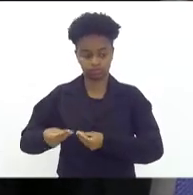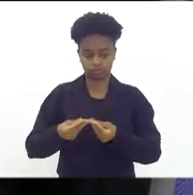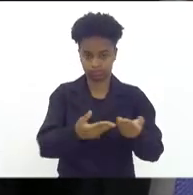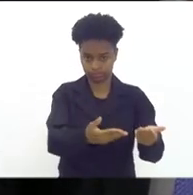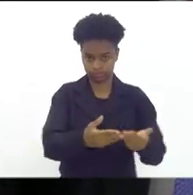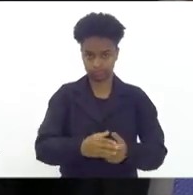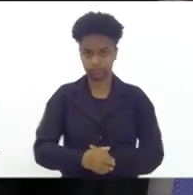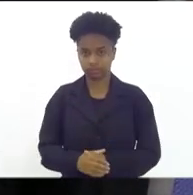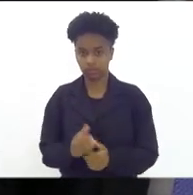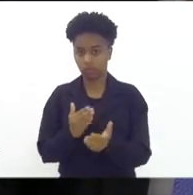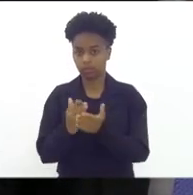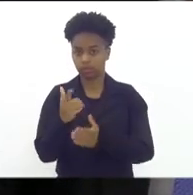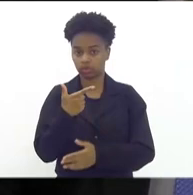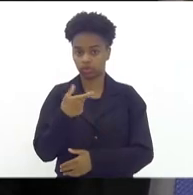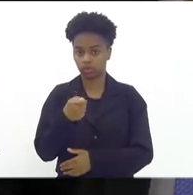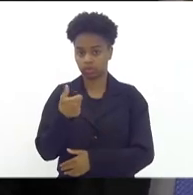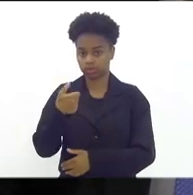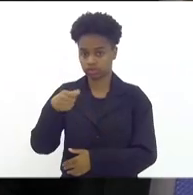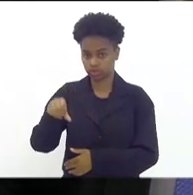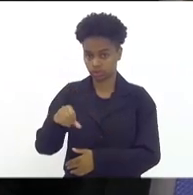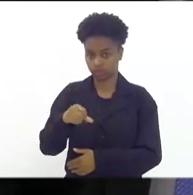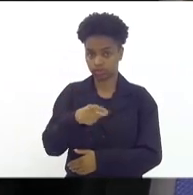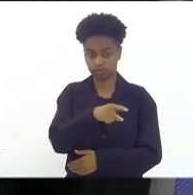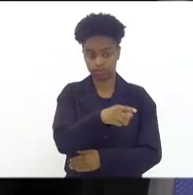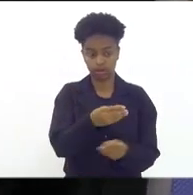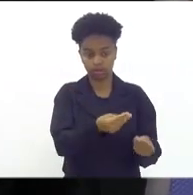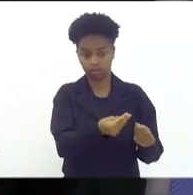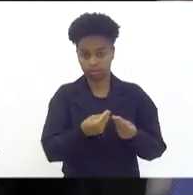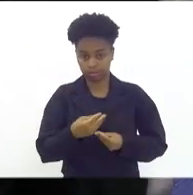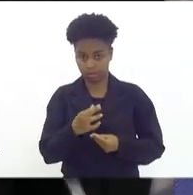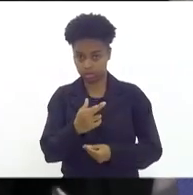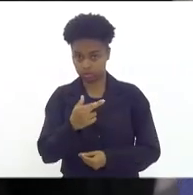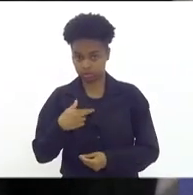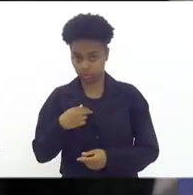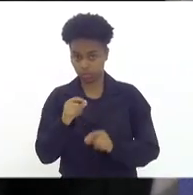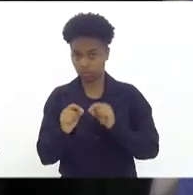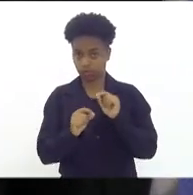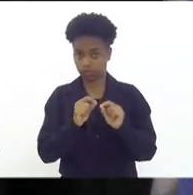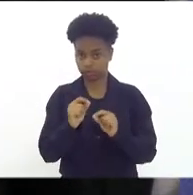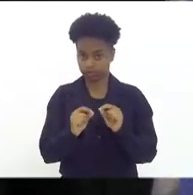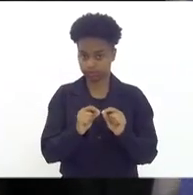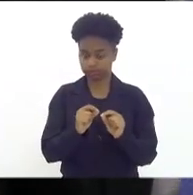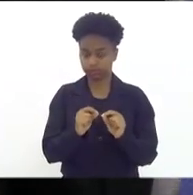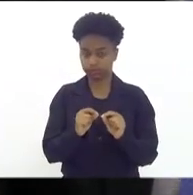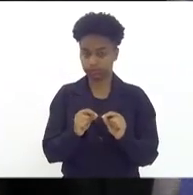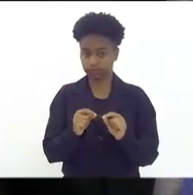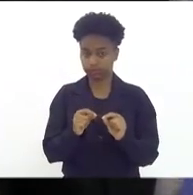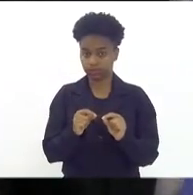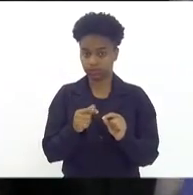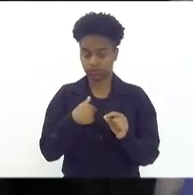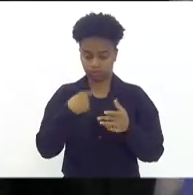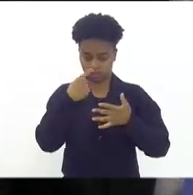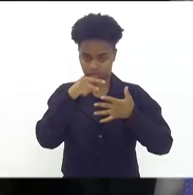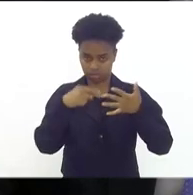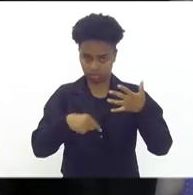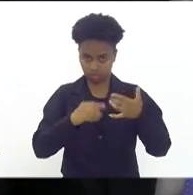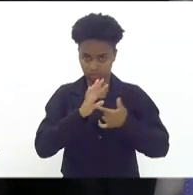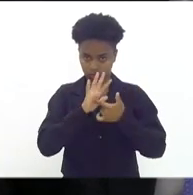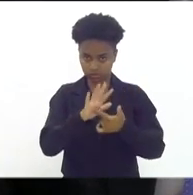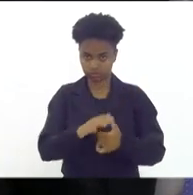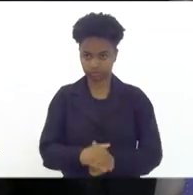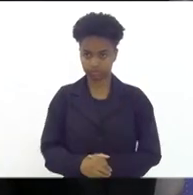2019 eu tenho o retorno de que E aí o ponto a que vossa excelência